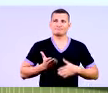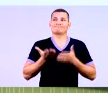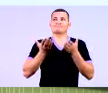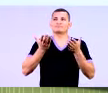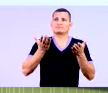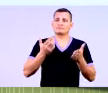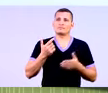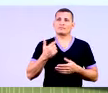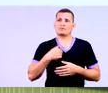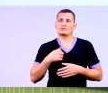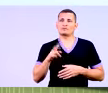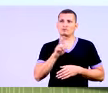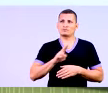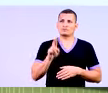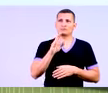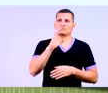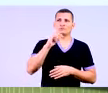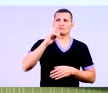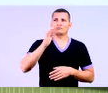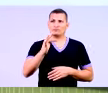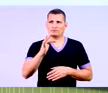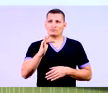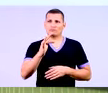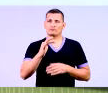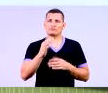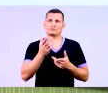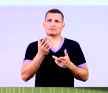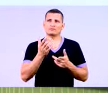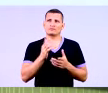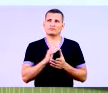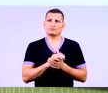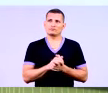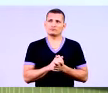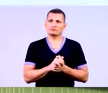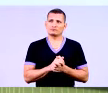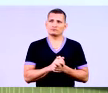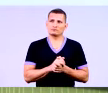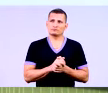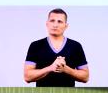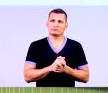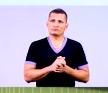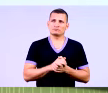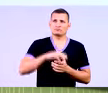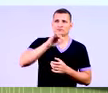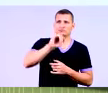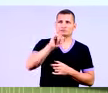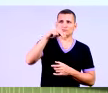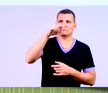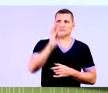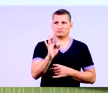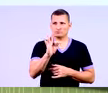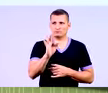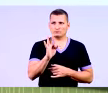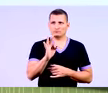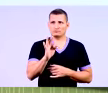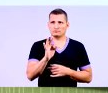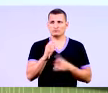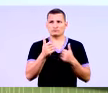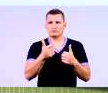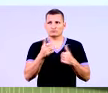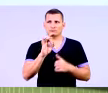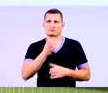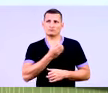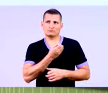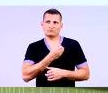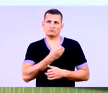usei meu cpf pra poder é usar como inteiro tá beleza é só o número